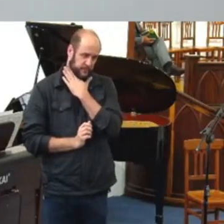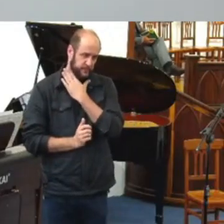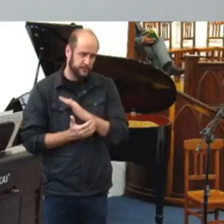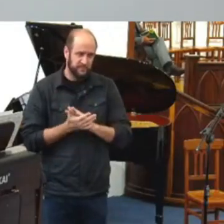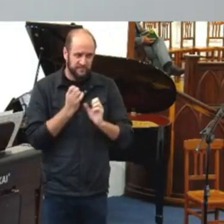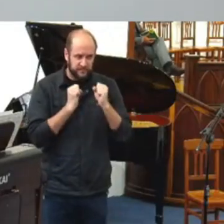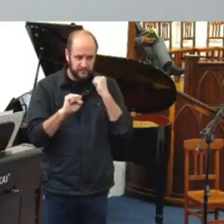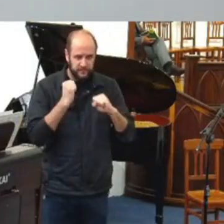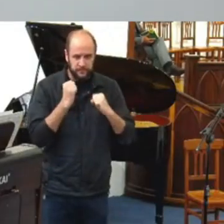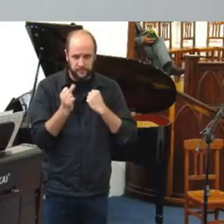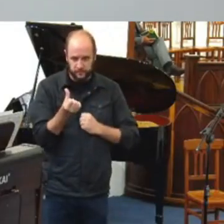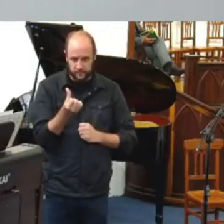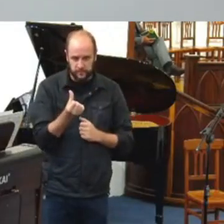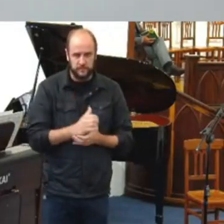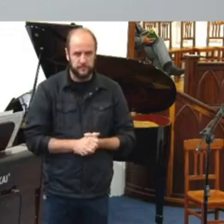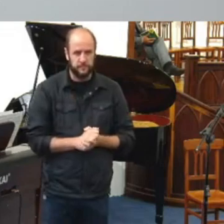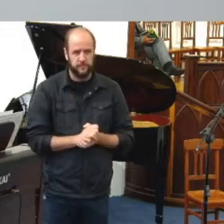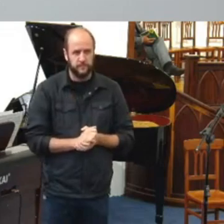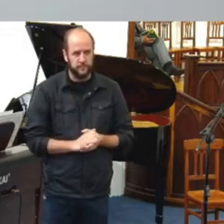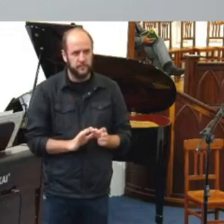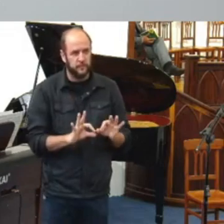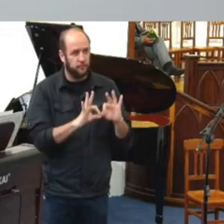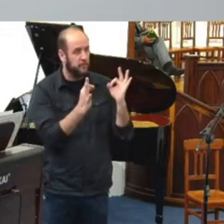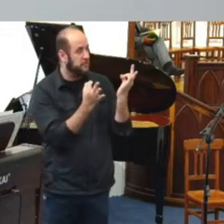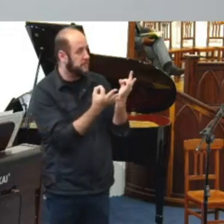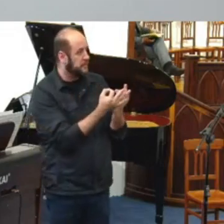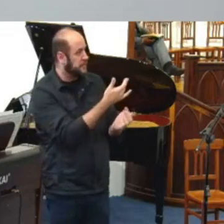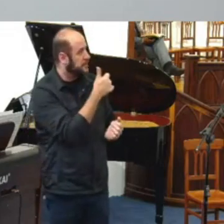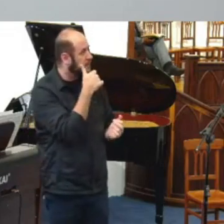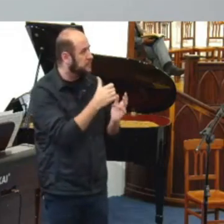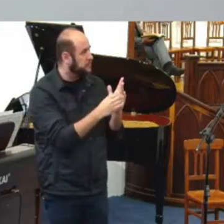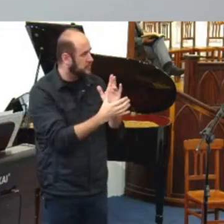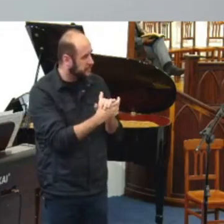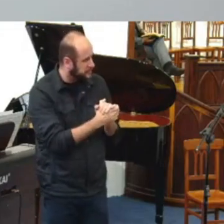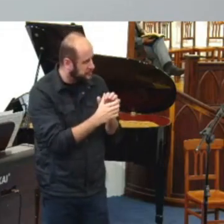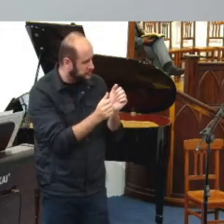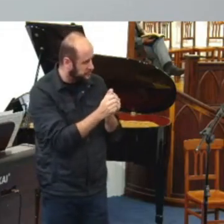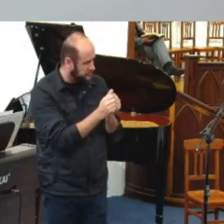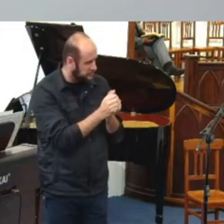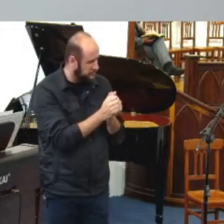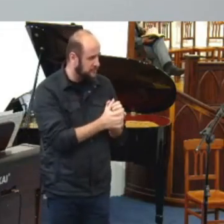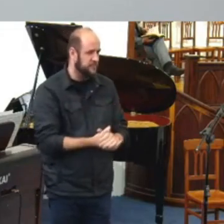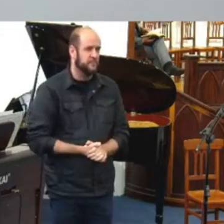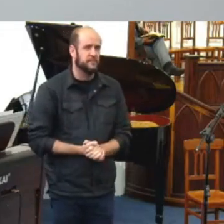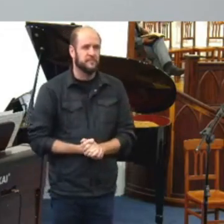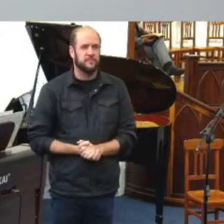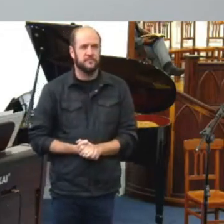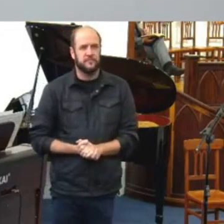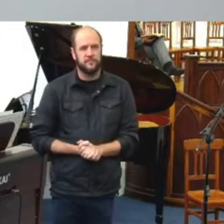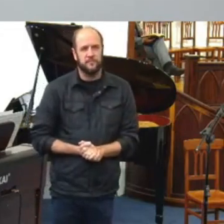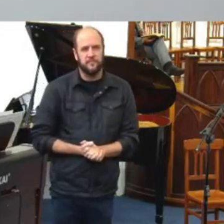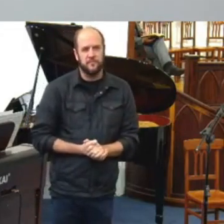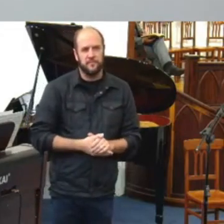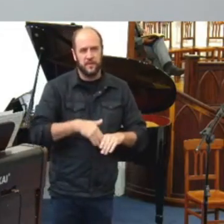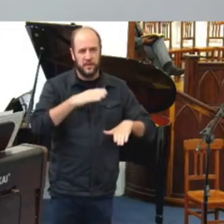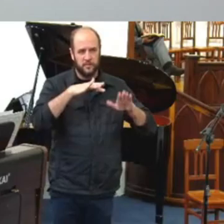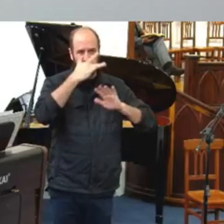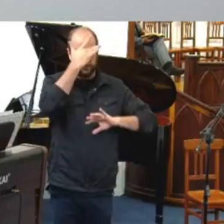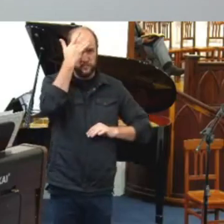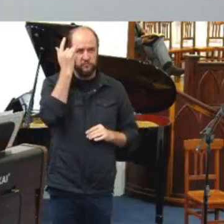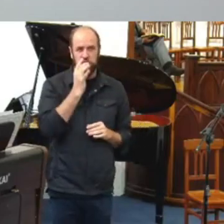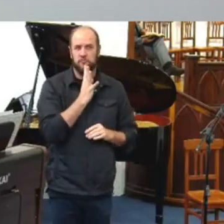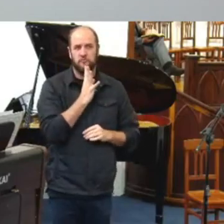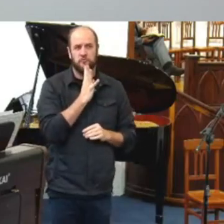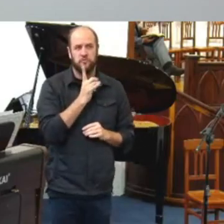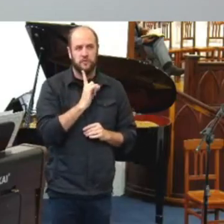Salmo de número 6. Eu vim com a família, minha esposa está aqui, Priscila. Alguns ainda não conhecem, né? Eu sei